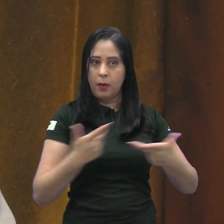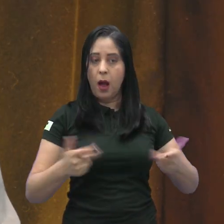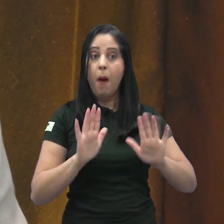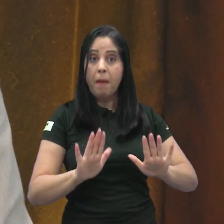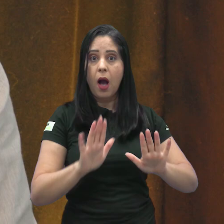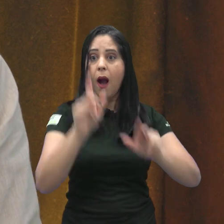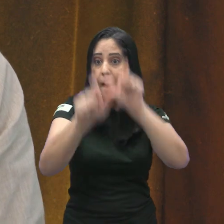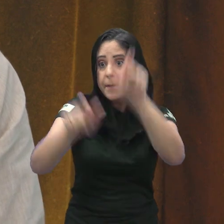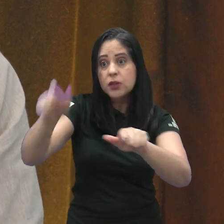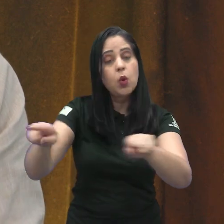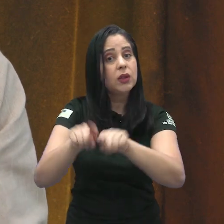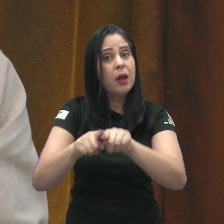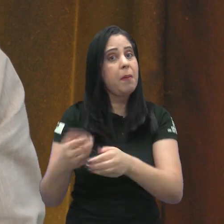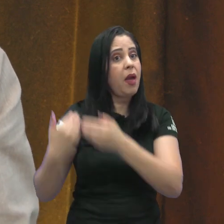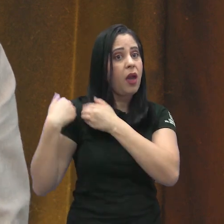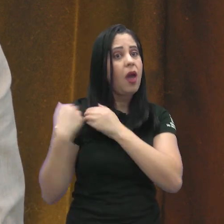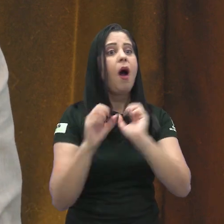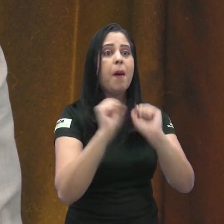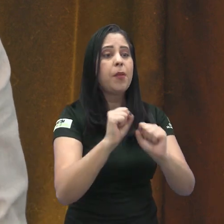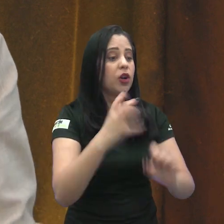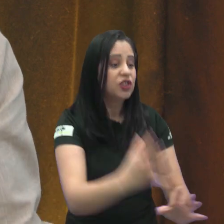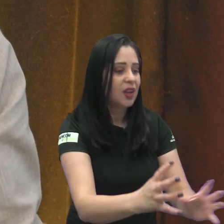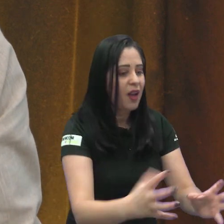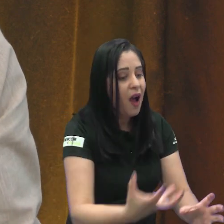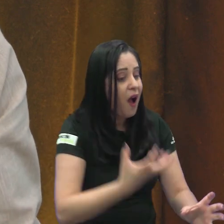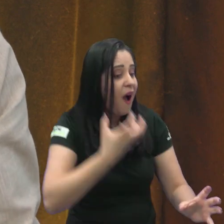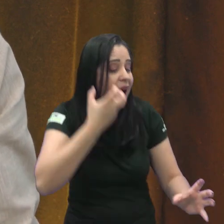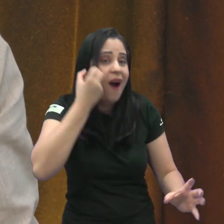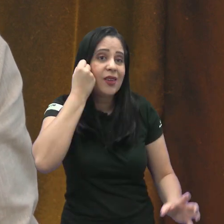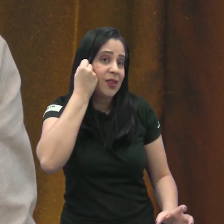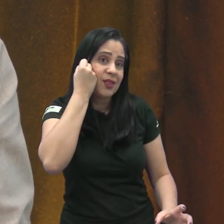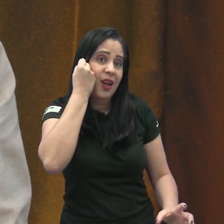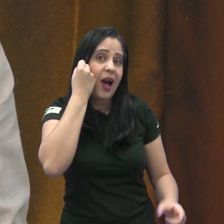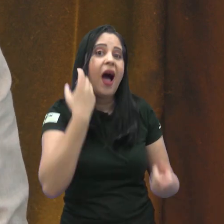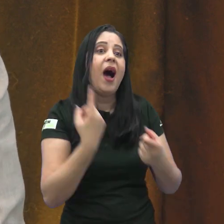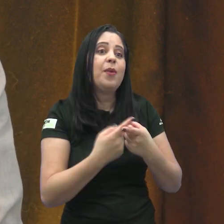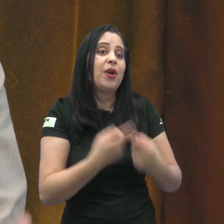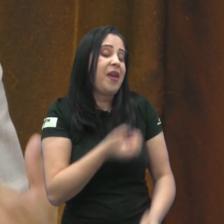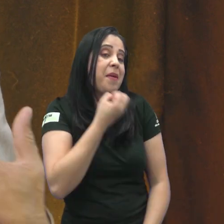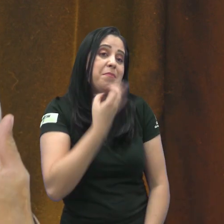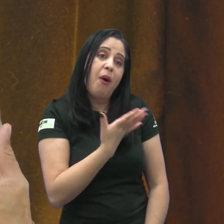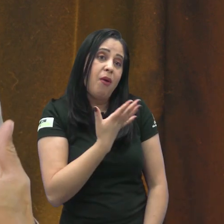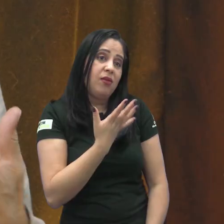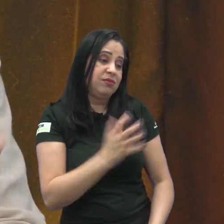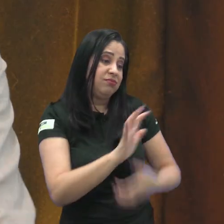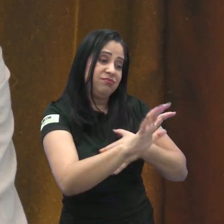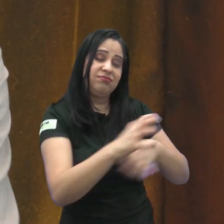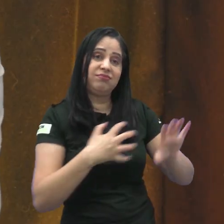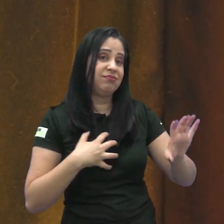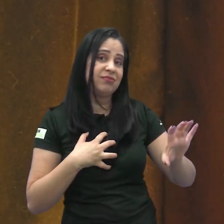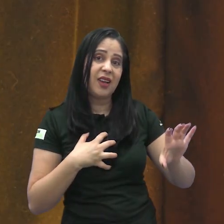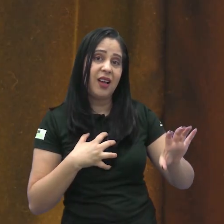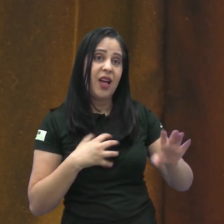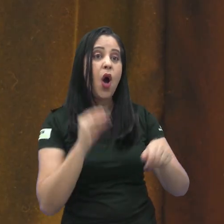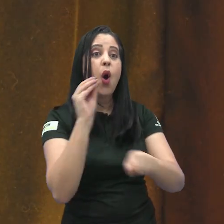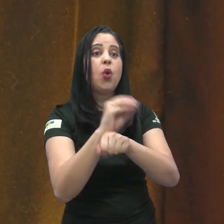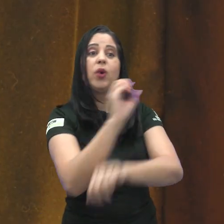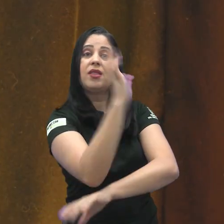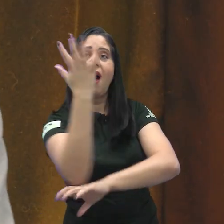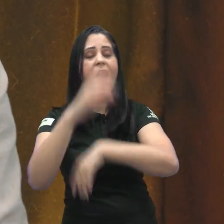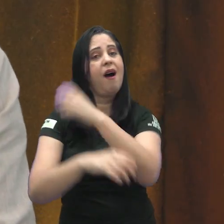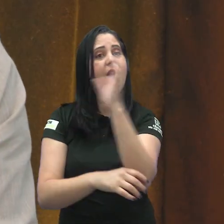civil também tem que ajudar. Adote um animalzinho. Sim. Você está fazendo bem para você, para ele e para o meio